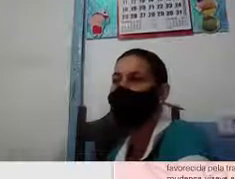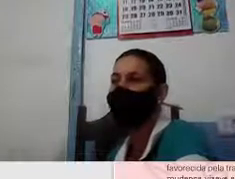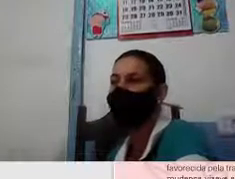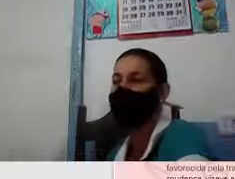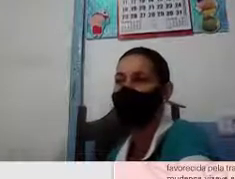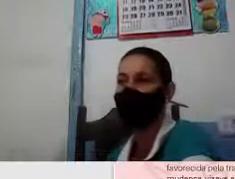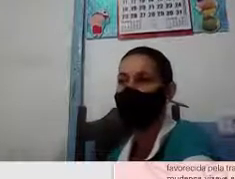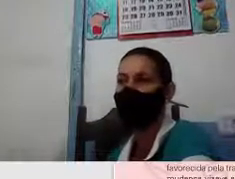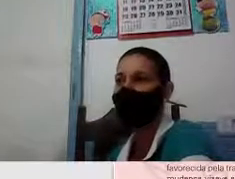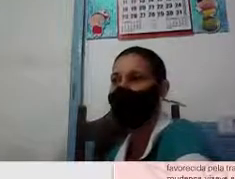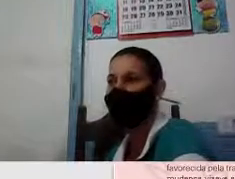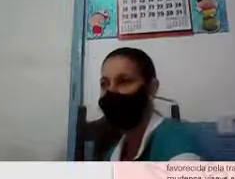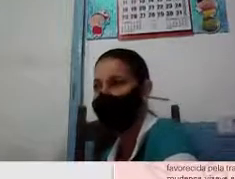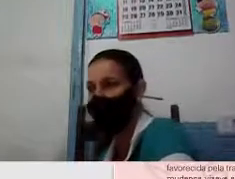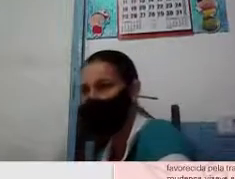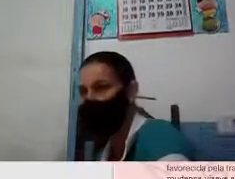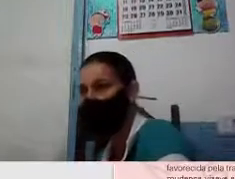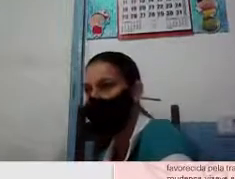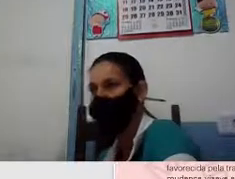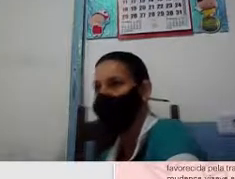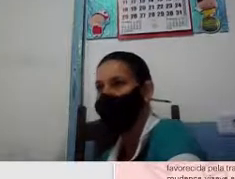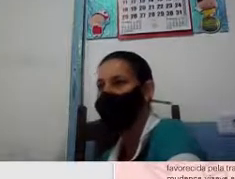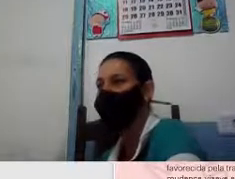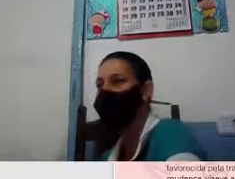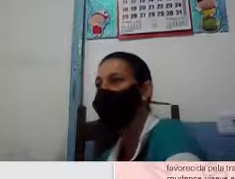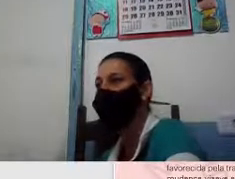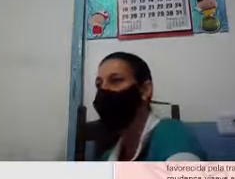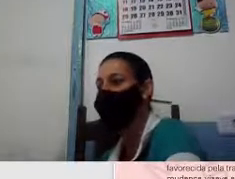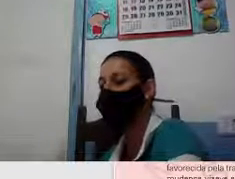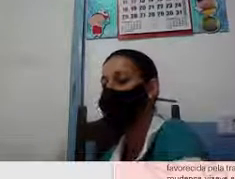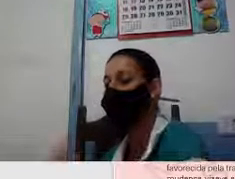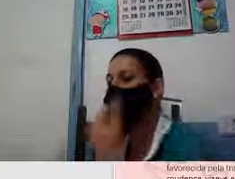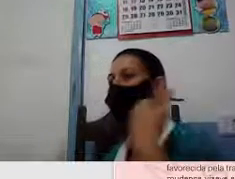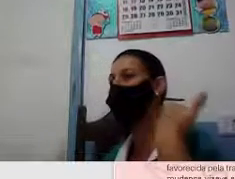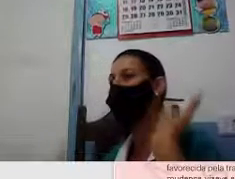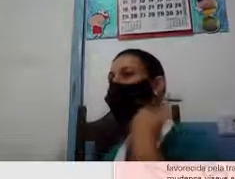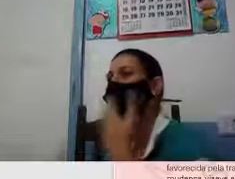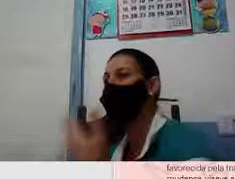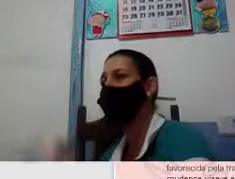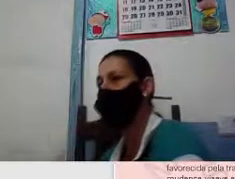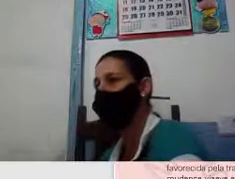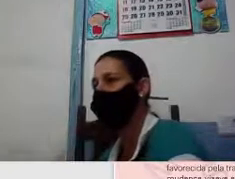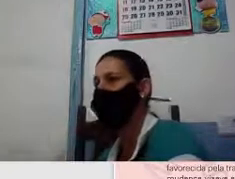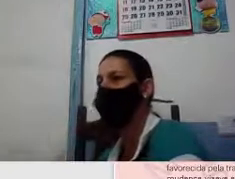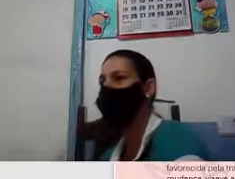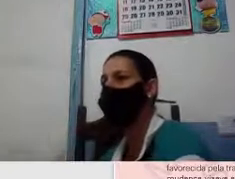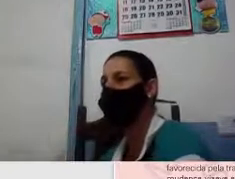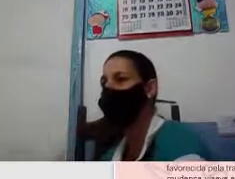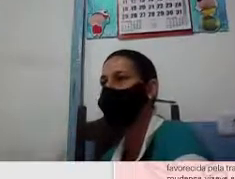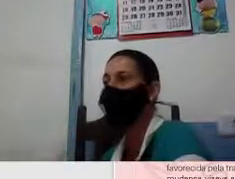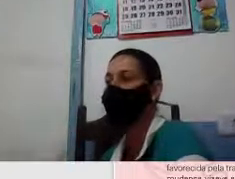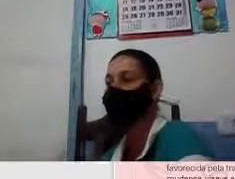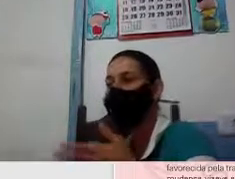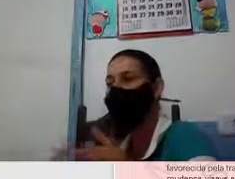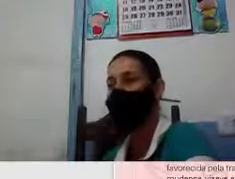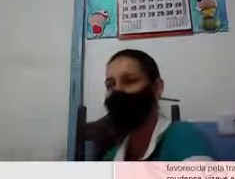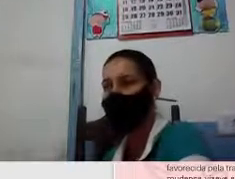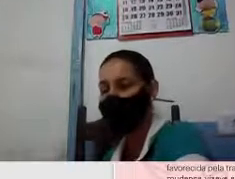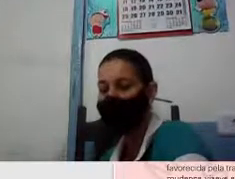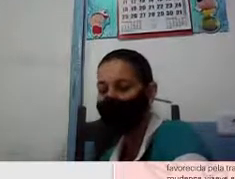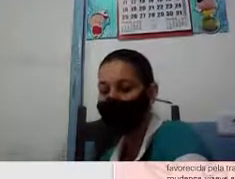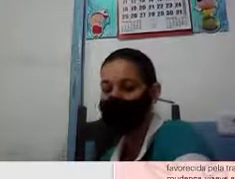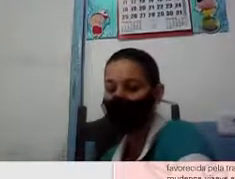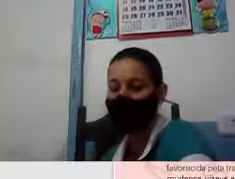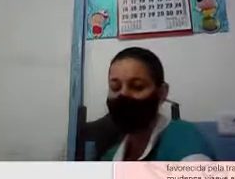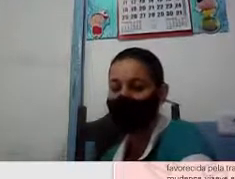baseado no que os nossos ancestrais nos ensinaram. Então, viver o presente, mas não abandonar aquilo que nós aprendemos. Focar e ter uma